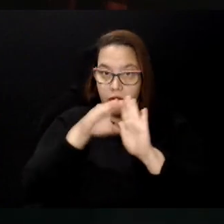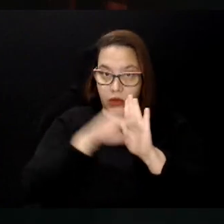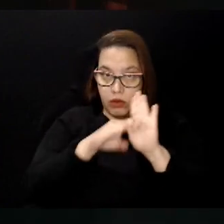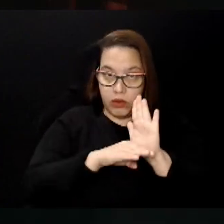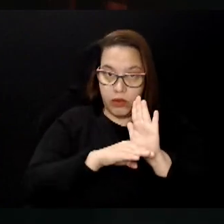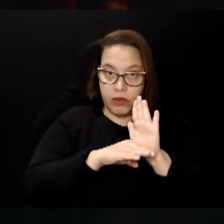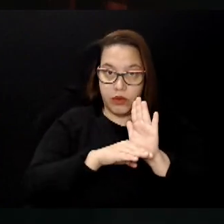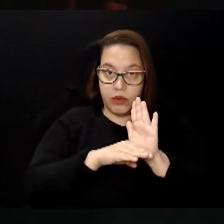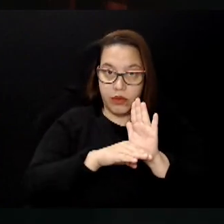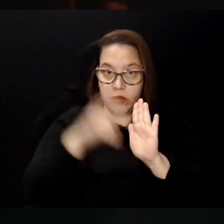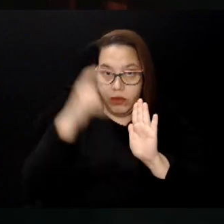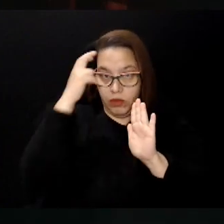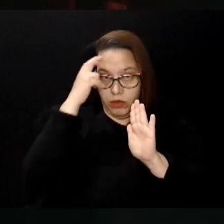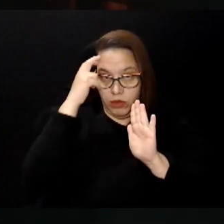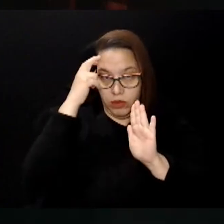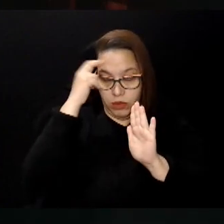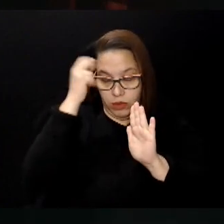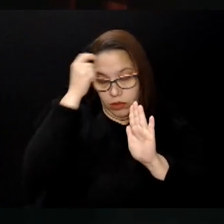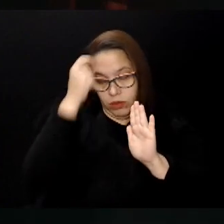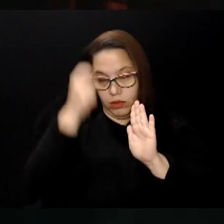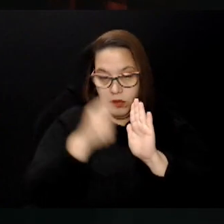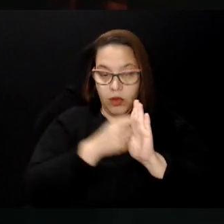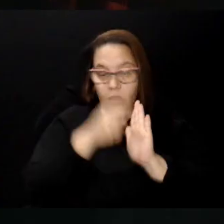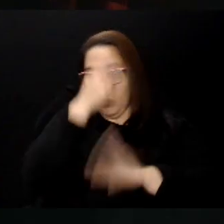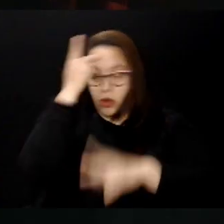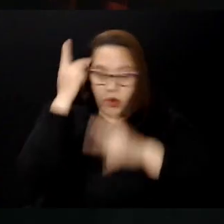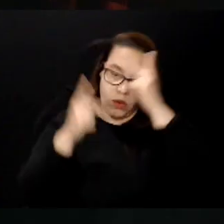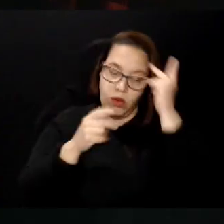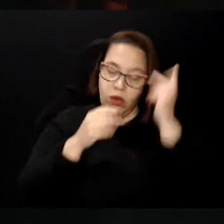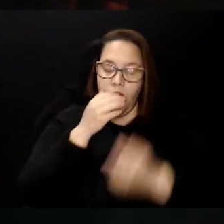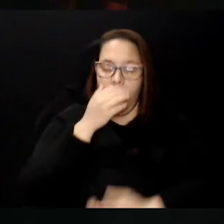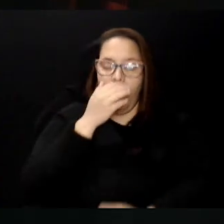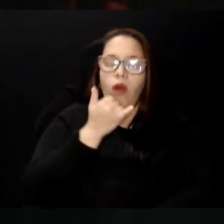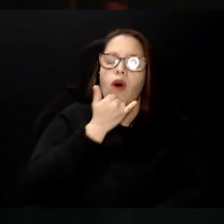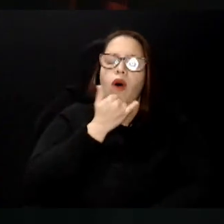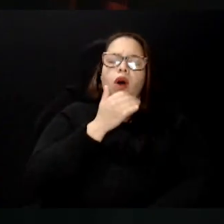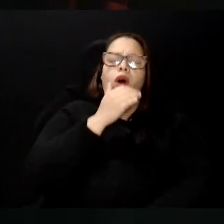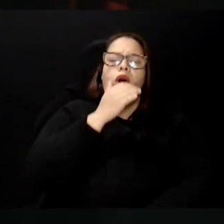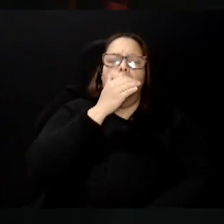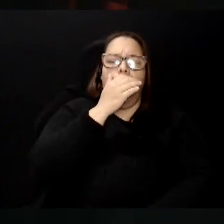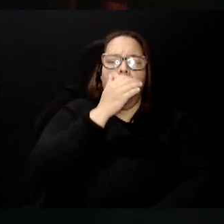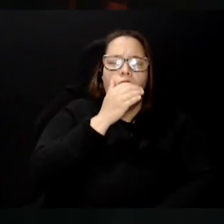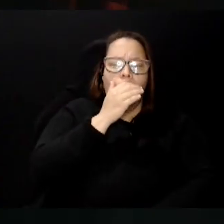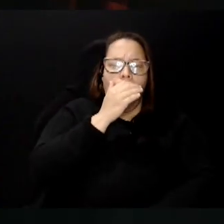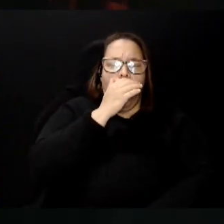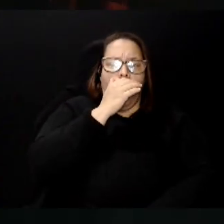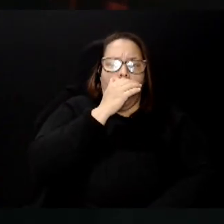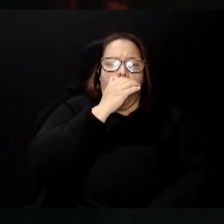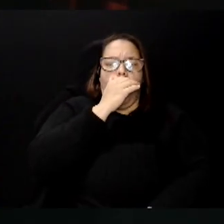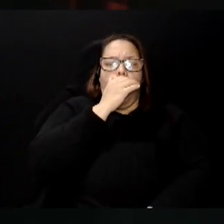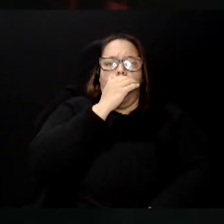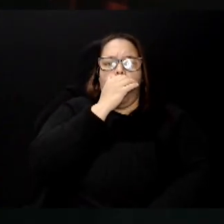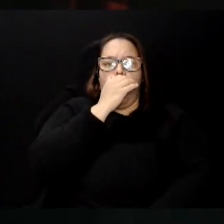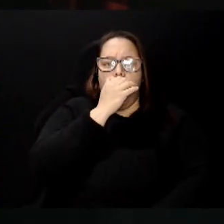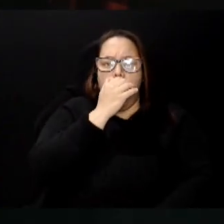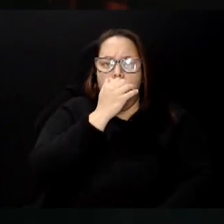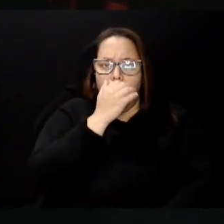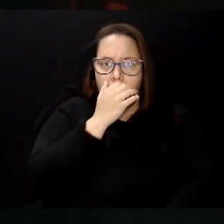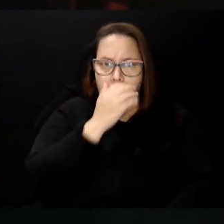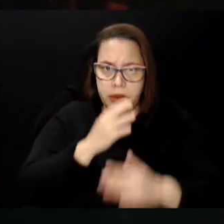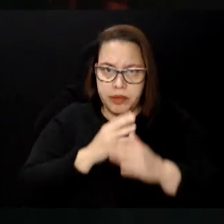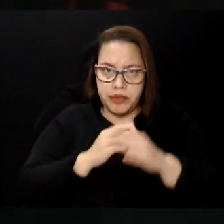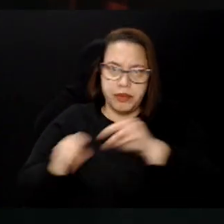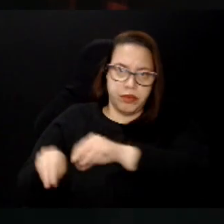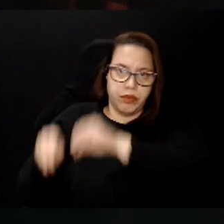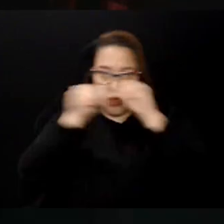inteligência artificial e as pessoas migrando para a inteligência artificial quando a gente fala de questão de saúde,